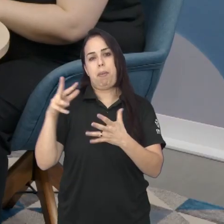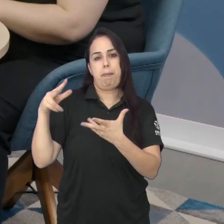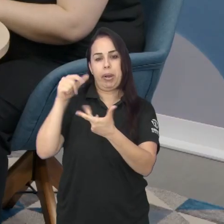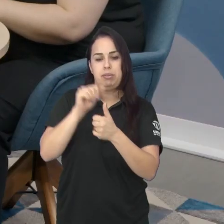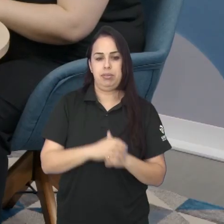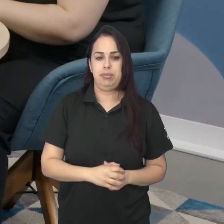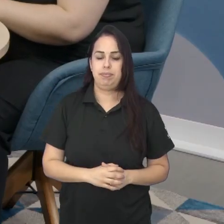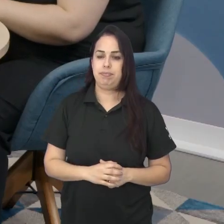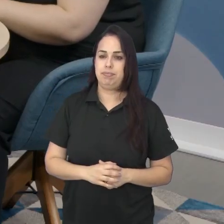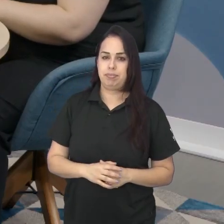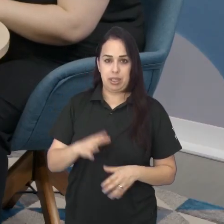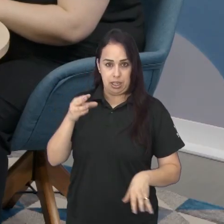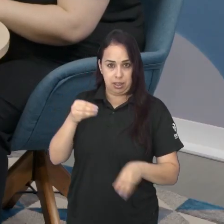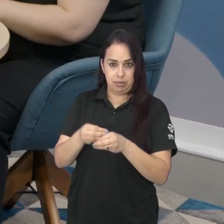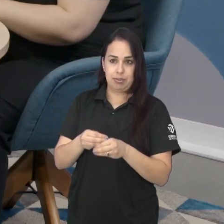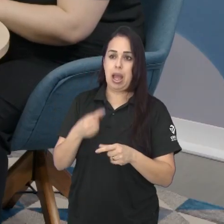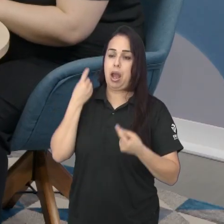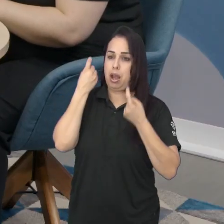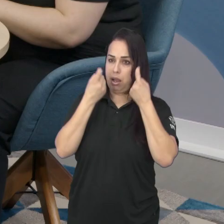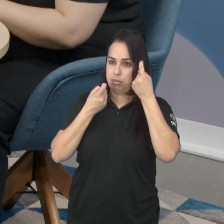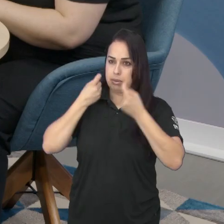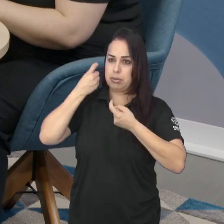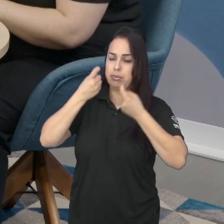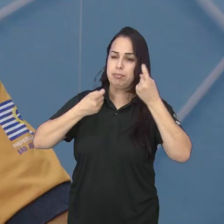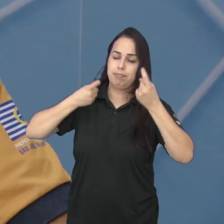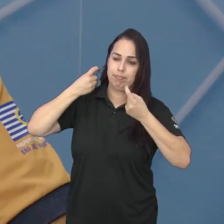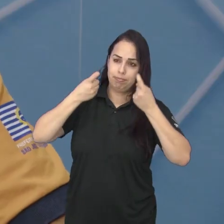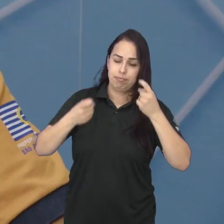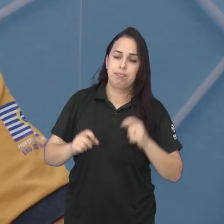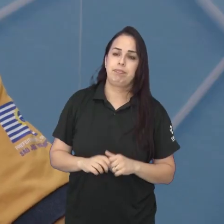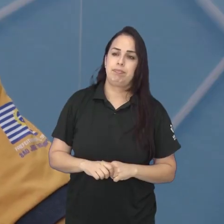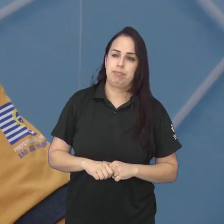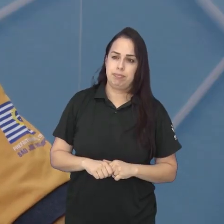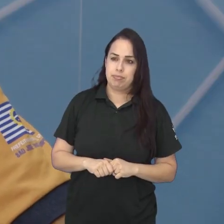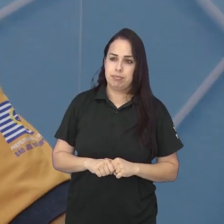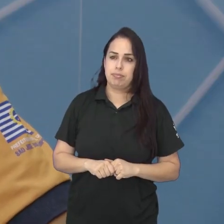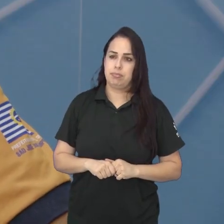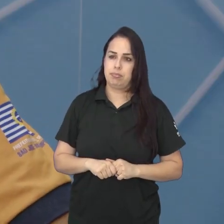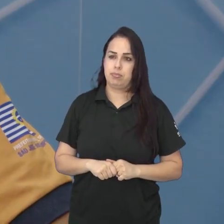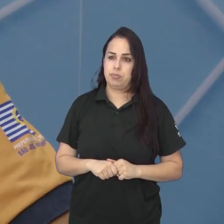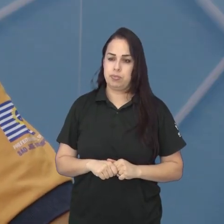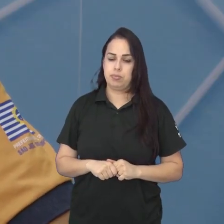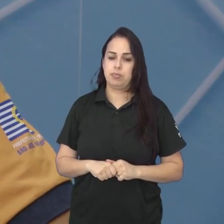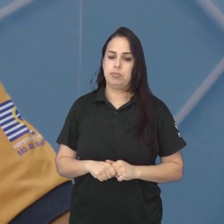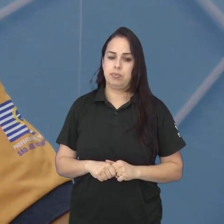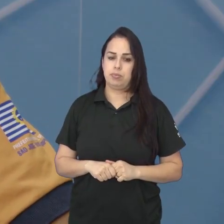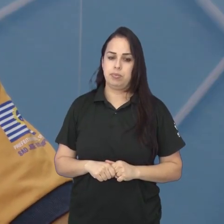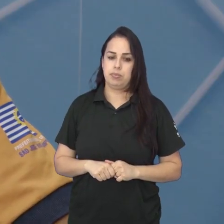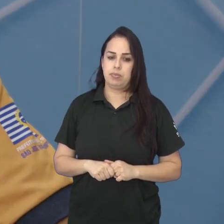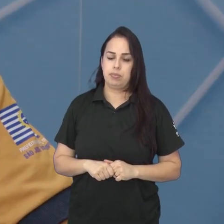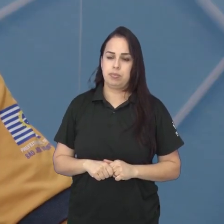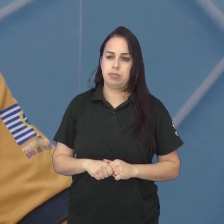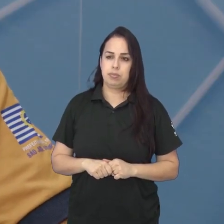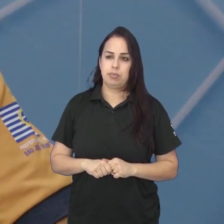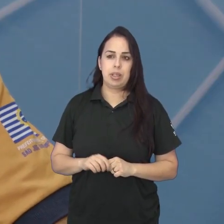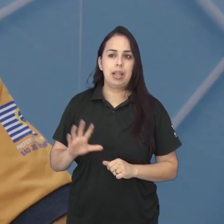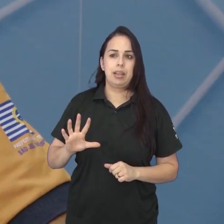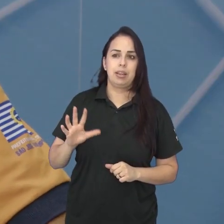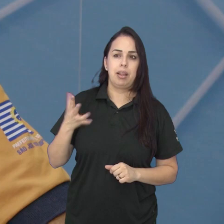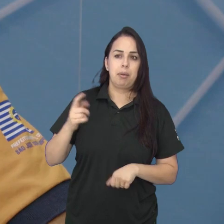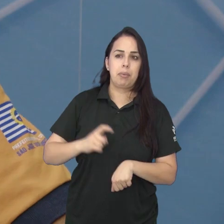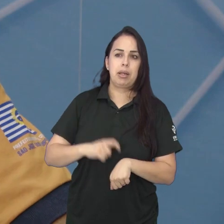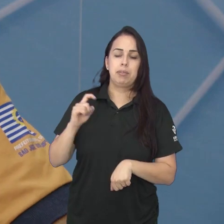complementar? É uma preocupação, né, que afeta todo mundo e de